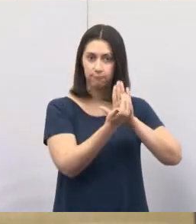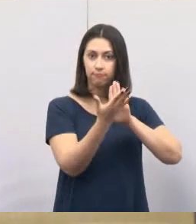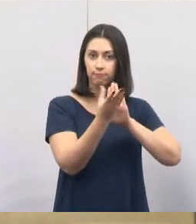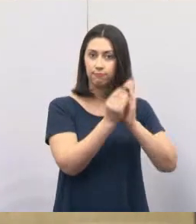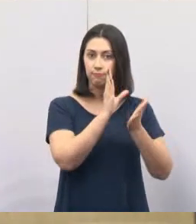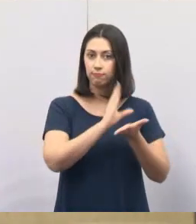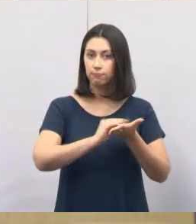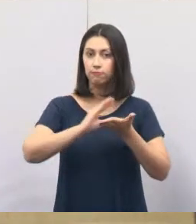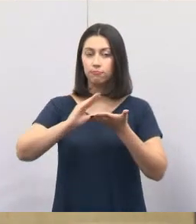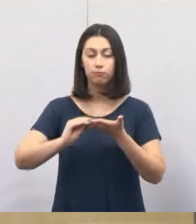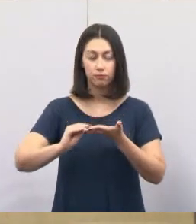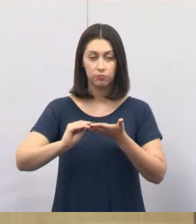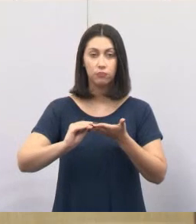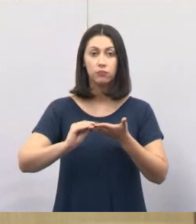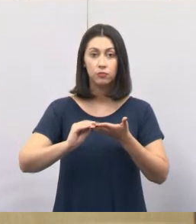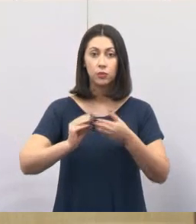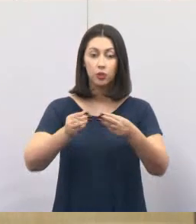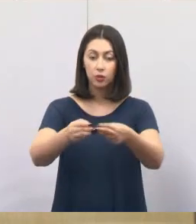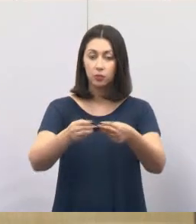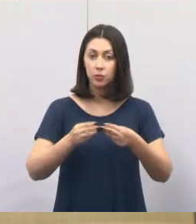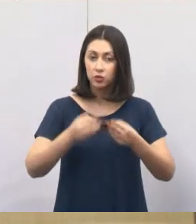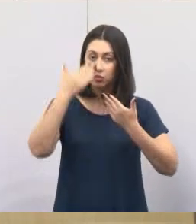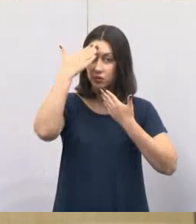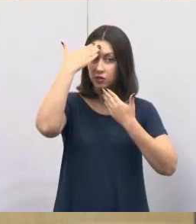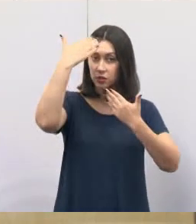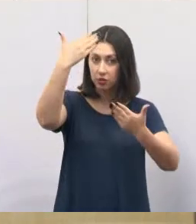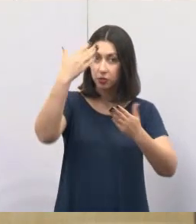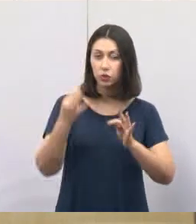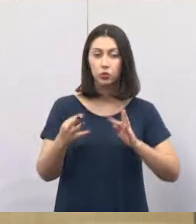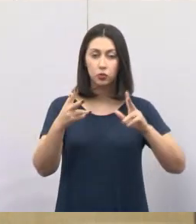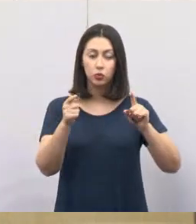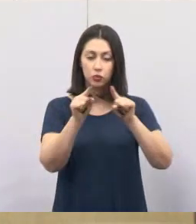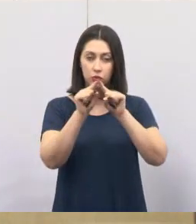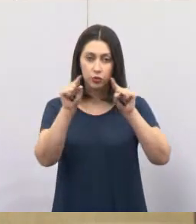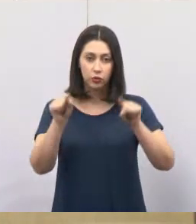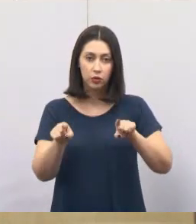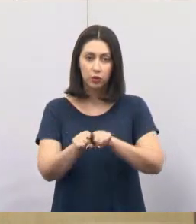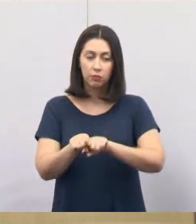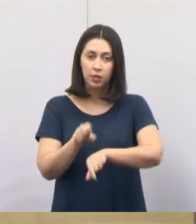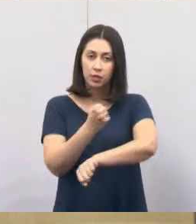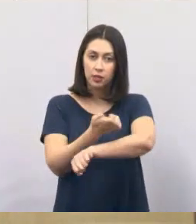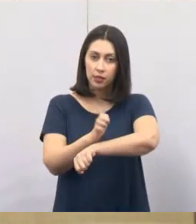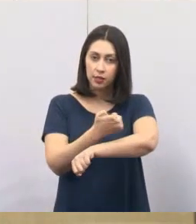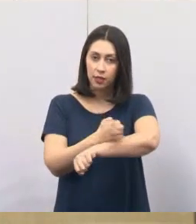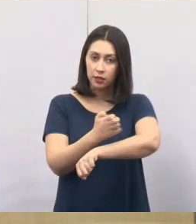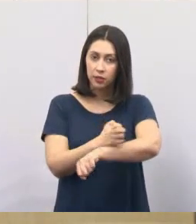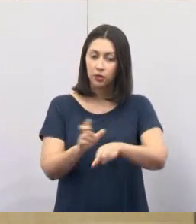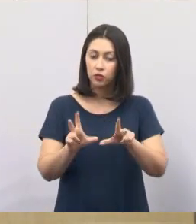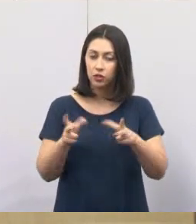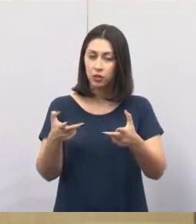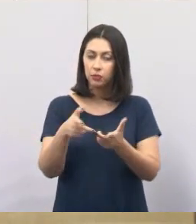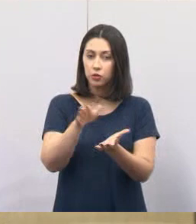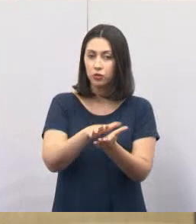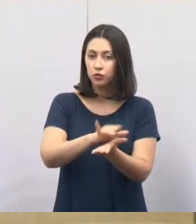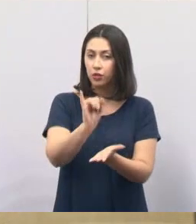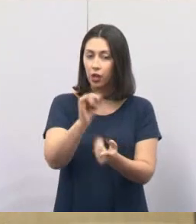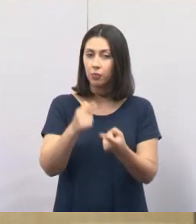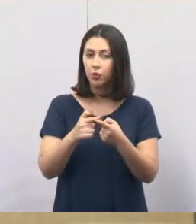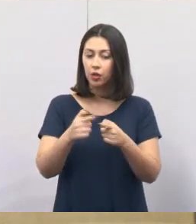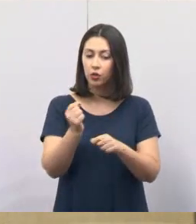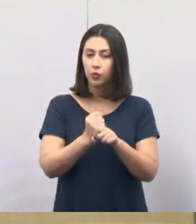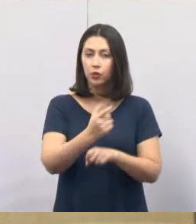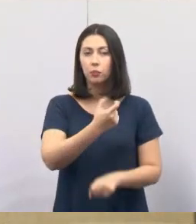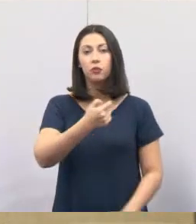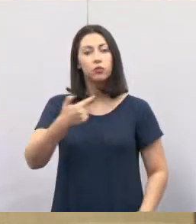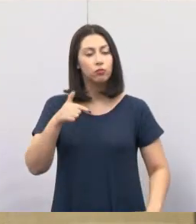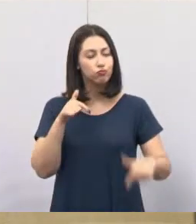consignar atas de trabalho dessa sessão. Isso, moção de agradecimento a todos os servidores e estagiários da Câmara Municipal de Jacareí pelo serviço prestado no ano de